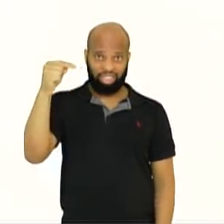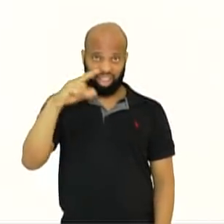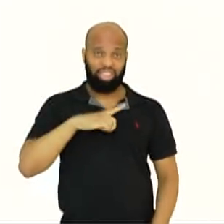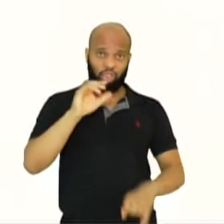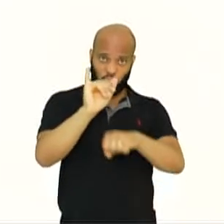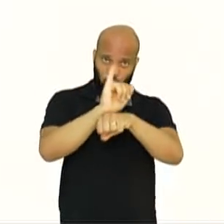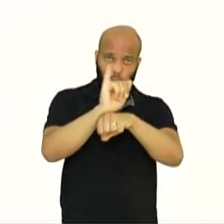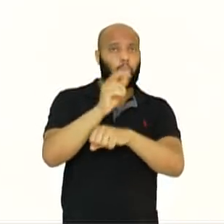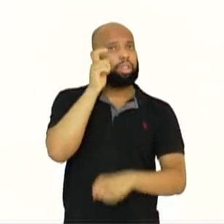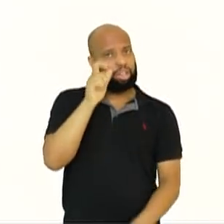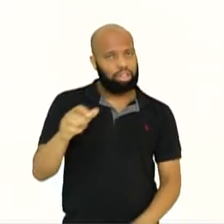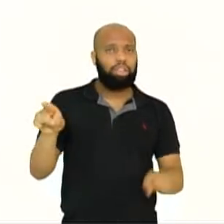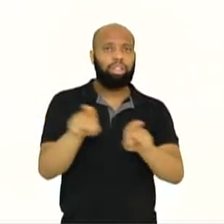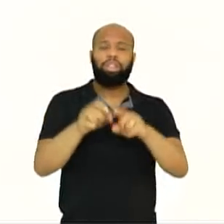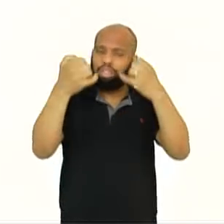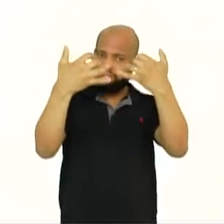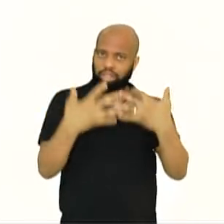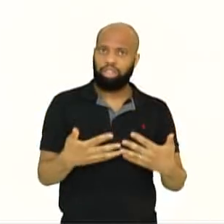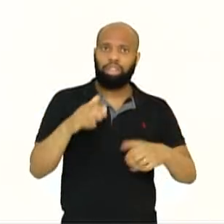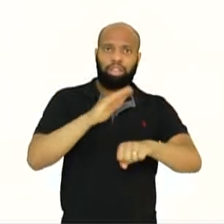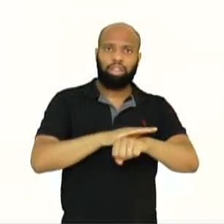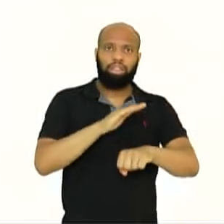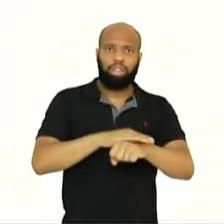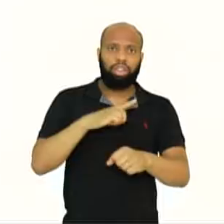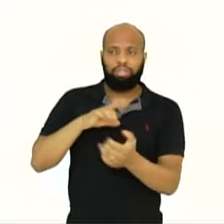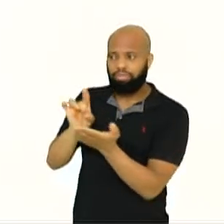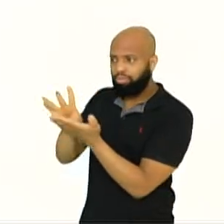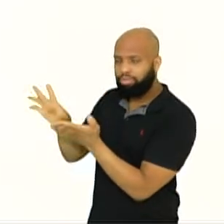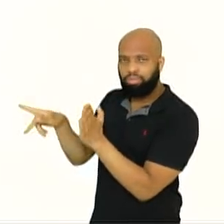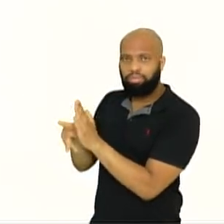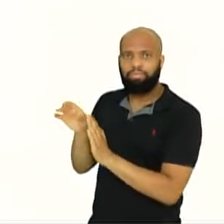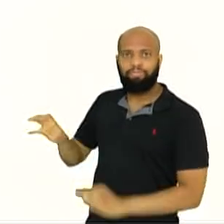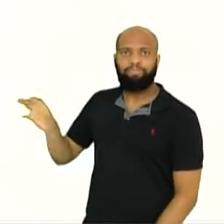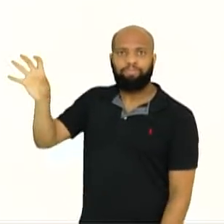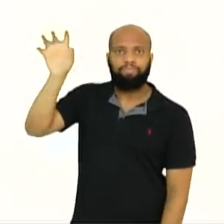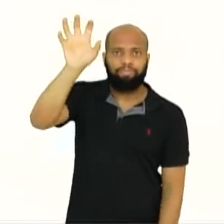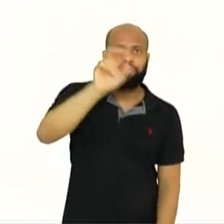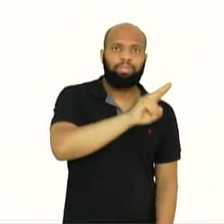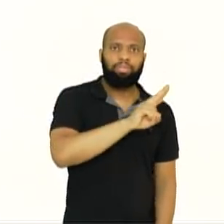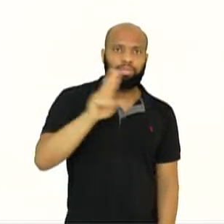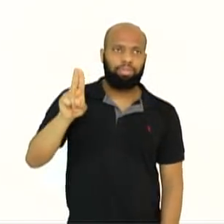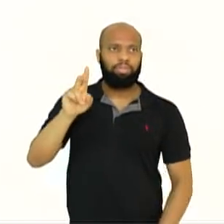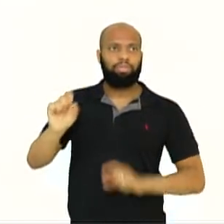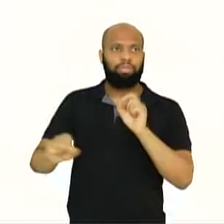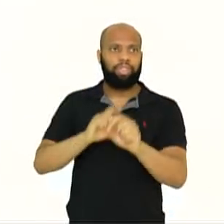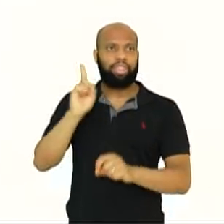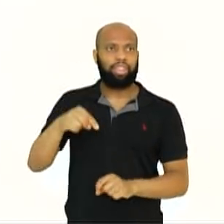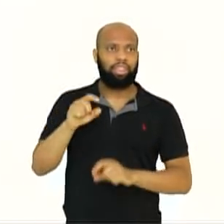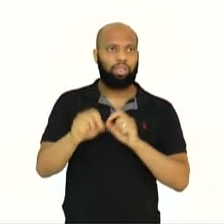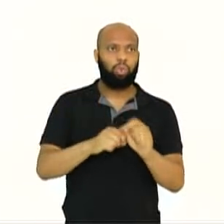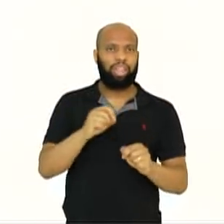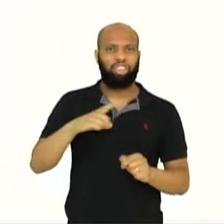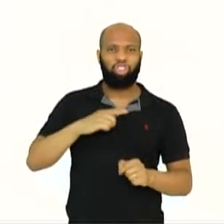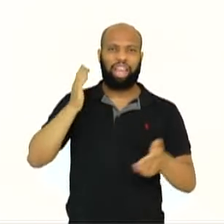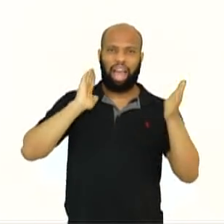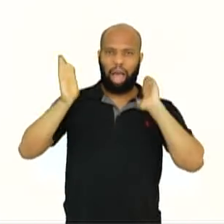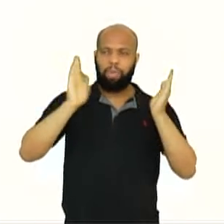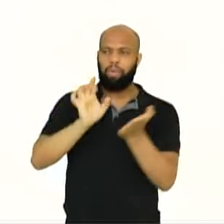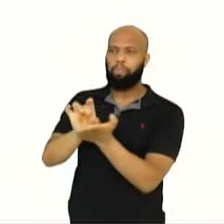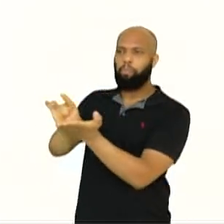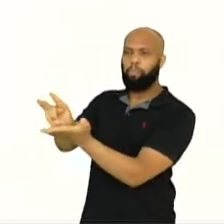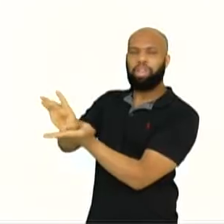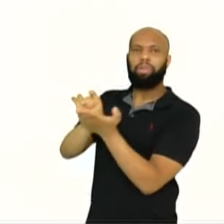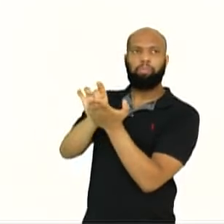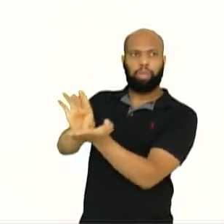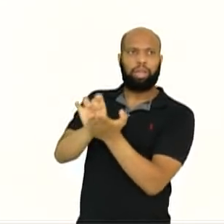E conta, né, que quando eles foram expulsos da região, nos chamados caminhões, pau a pique, antes que eu fale... Opa, desculpe,